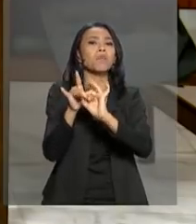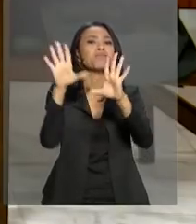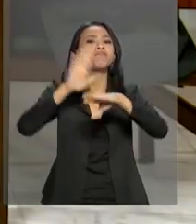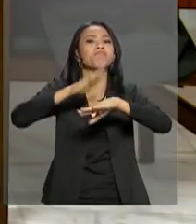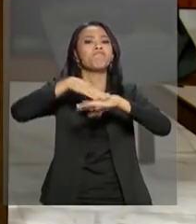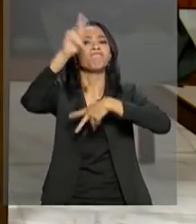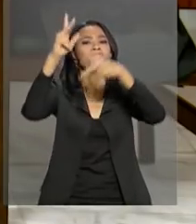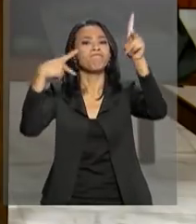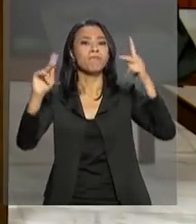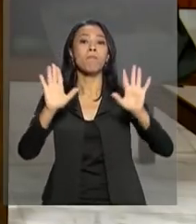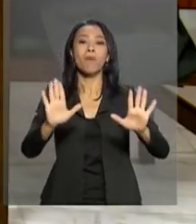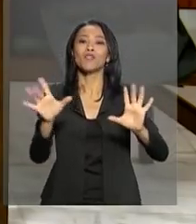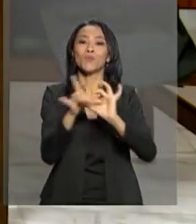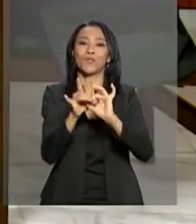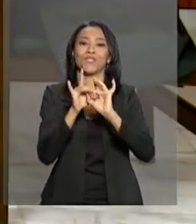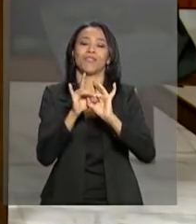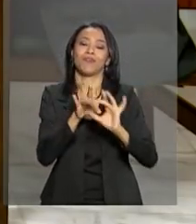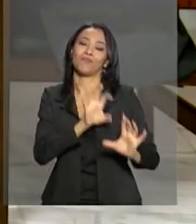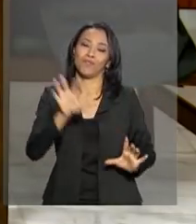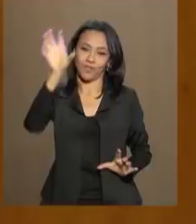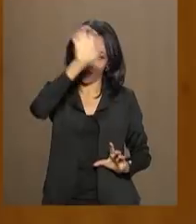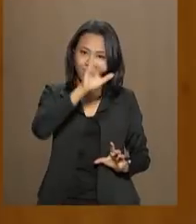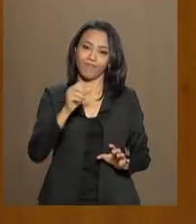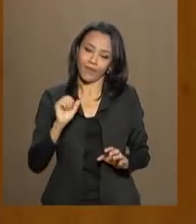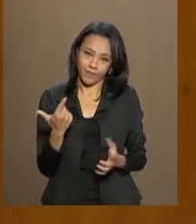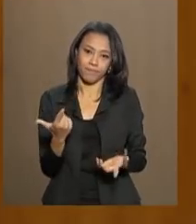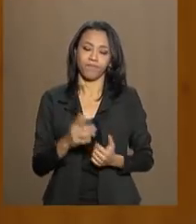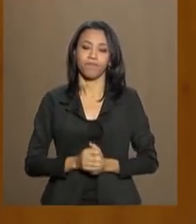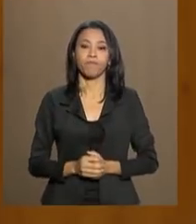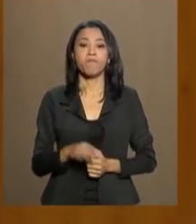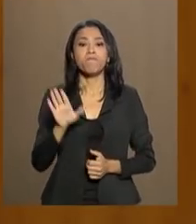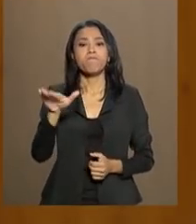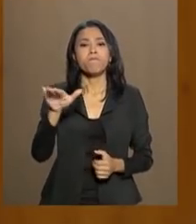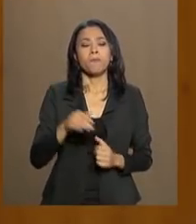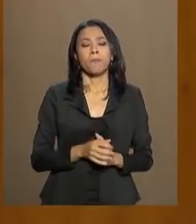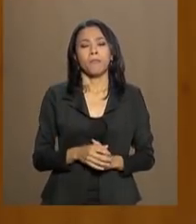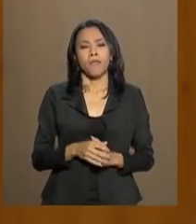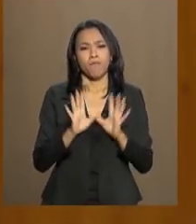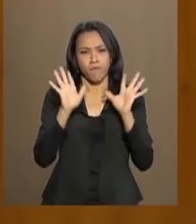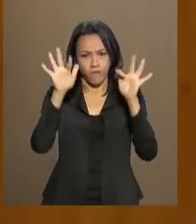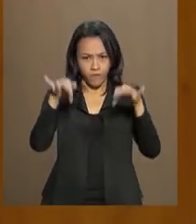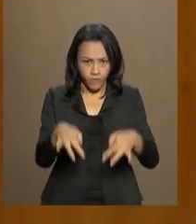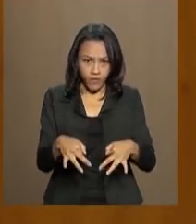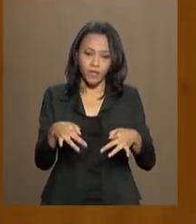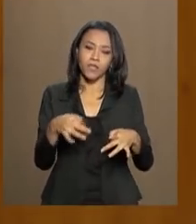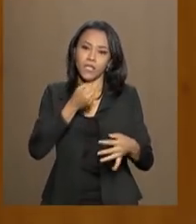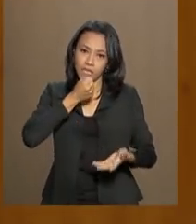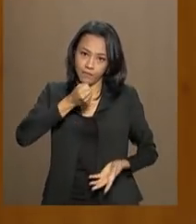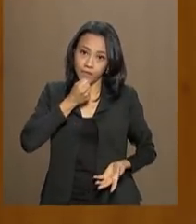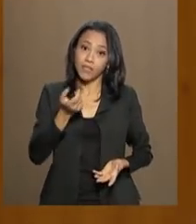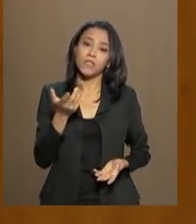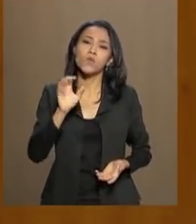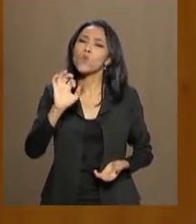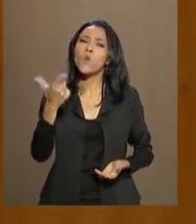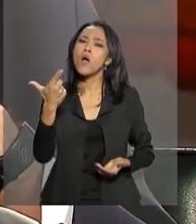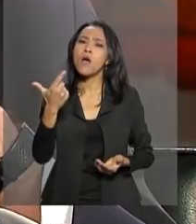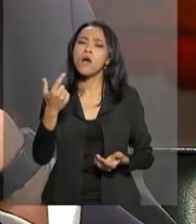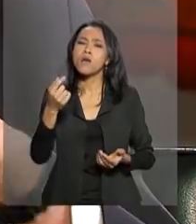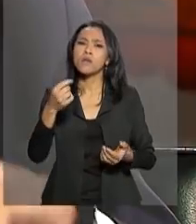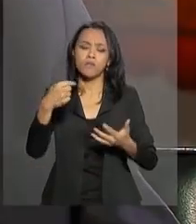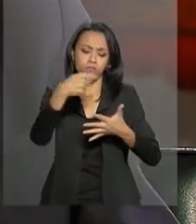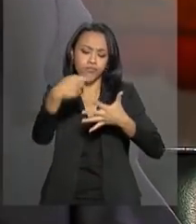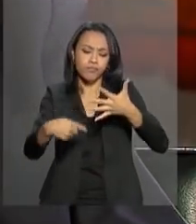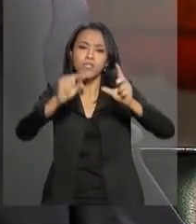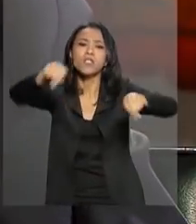essa unidade, né? Em torno da União, claro. Presidente Michel Temer, para a gente encerrar, quais os desafios para o futuro?